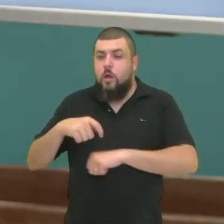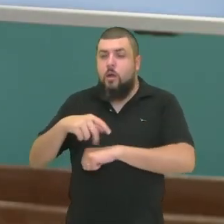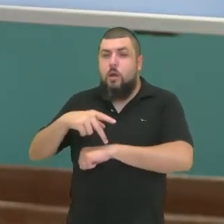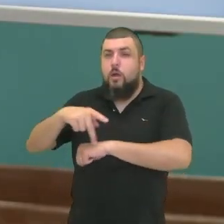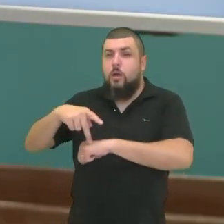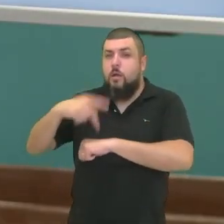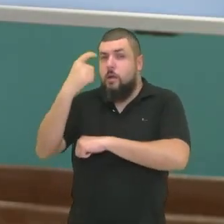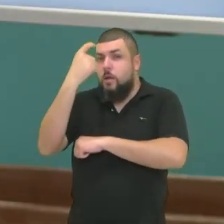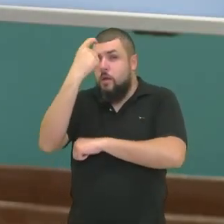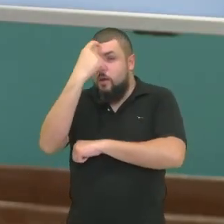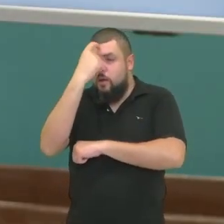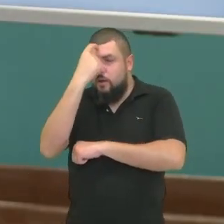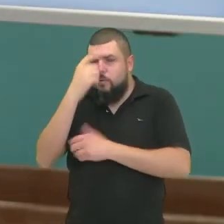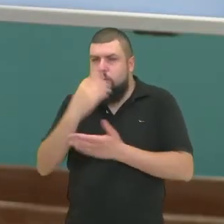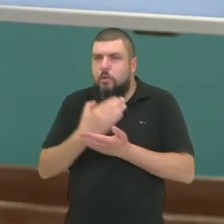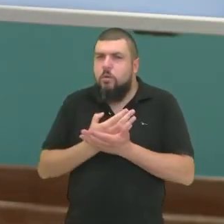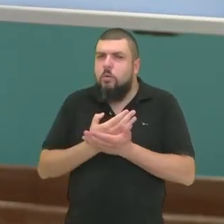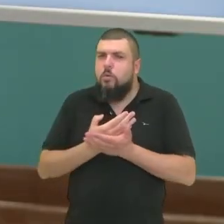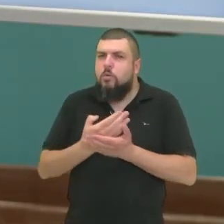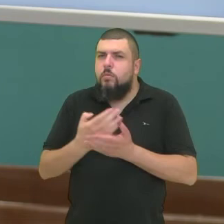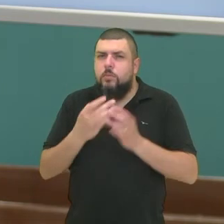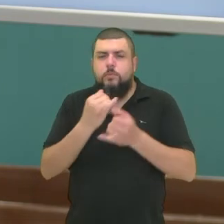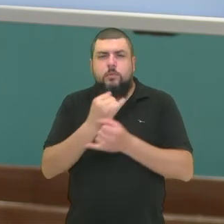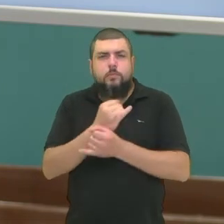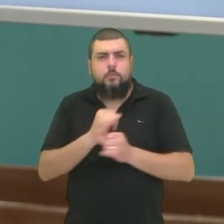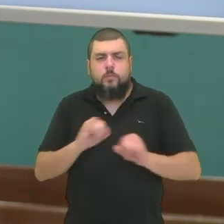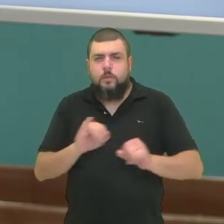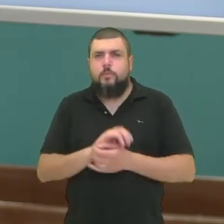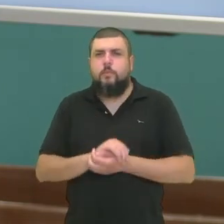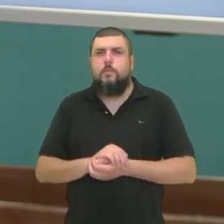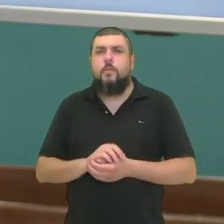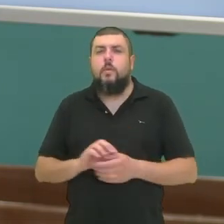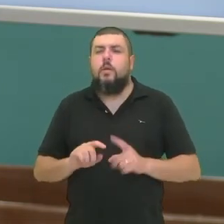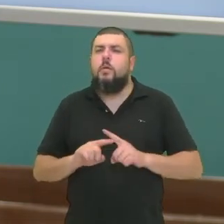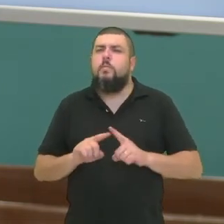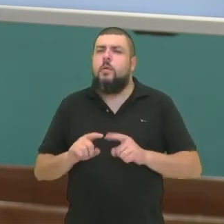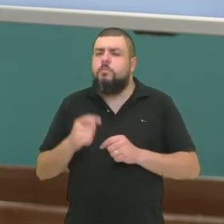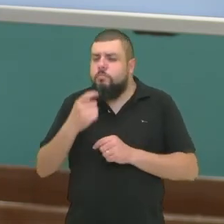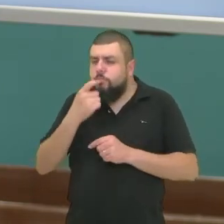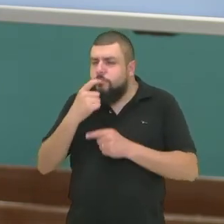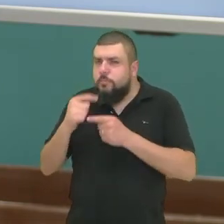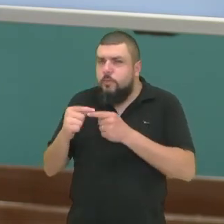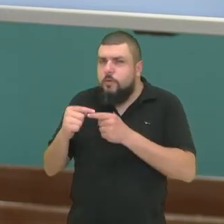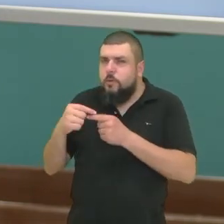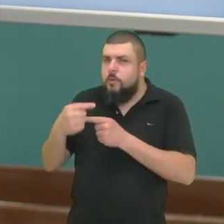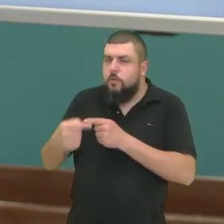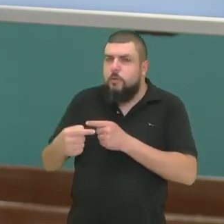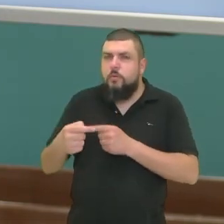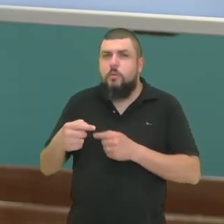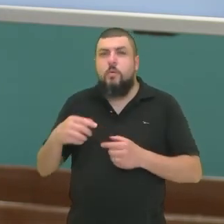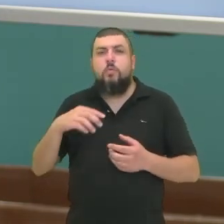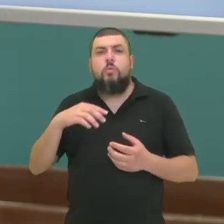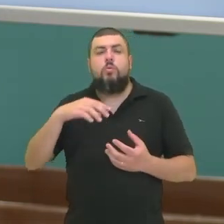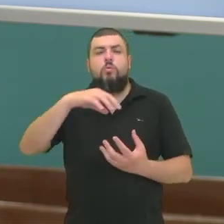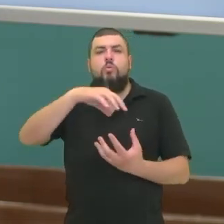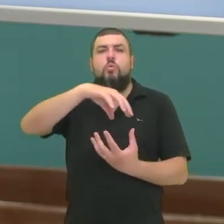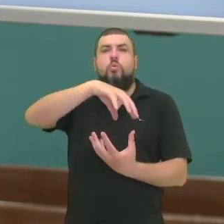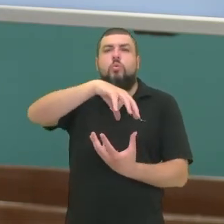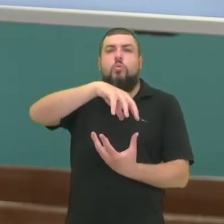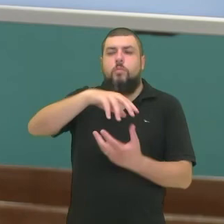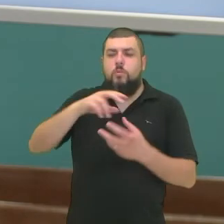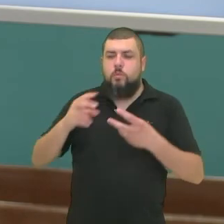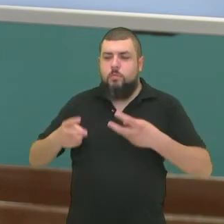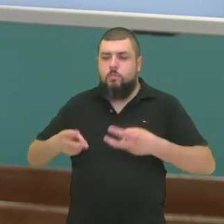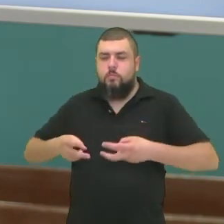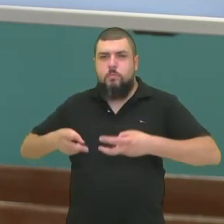uma independência. Acontece que pouquíssimo tempo depois, o mundo iria presenciar